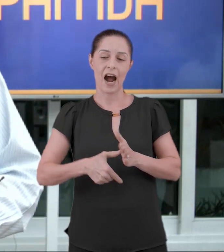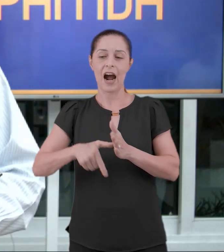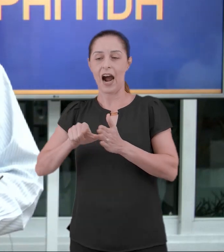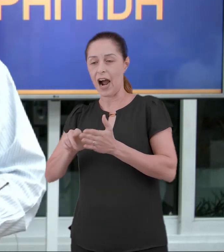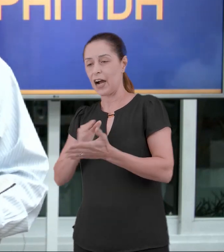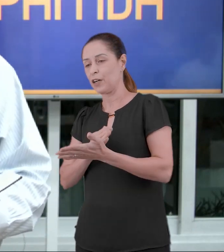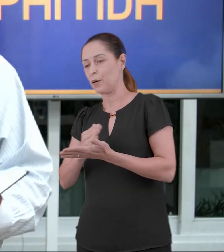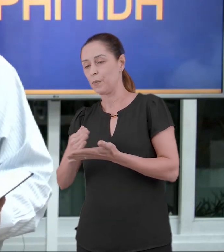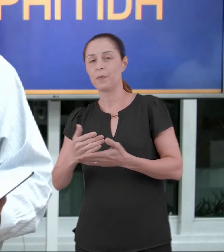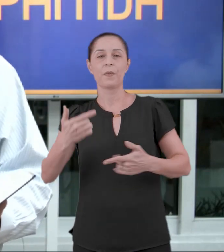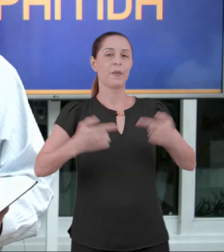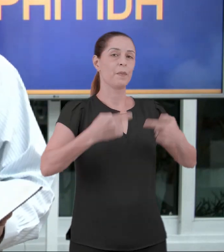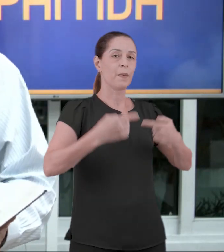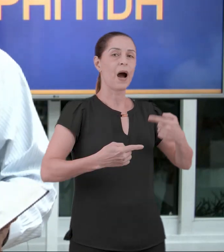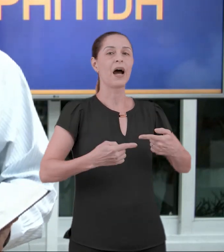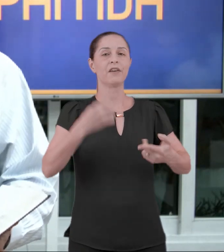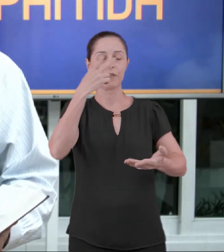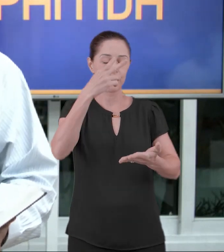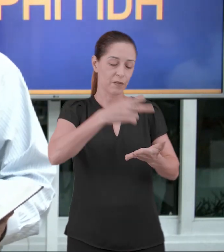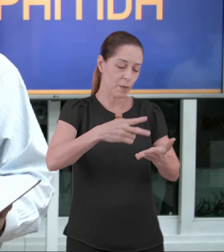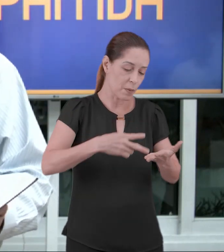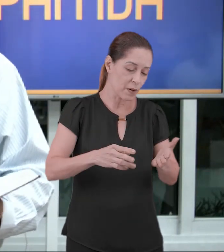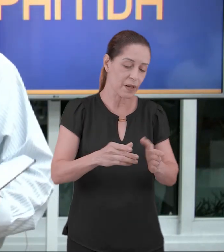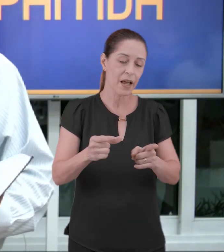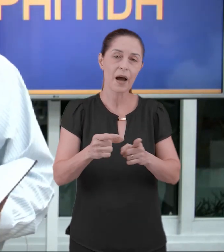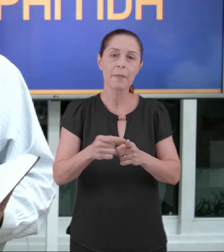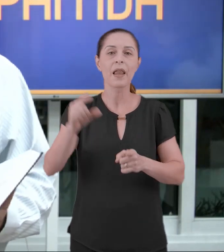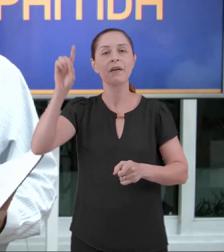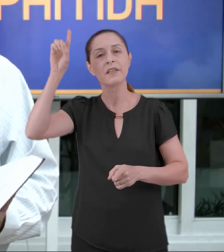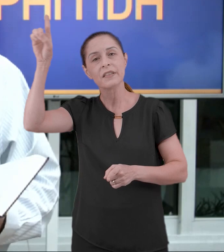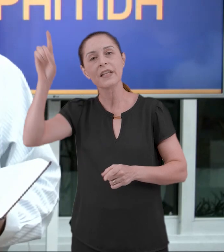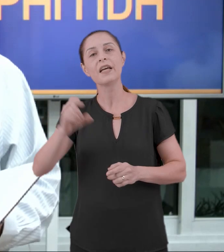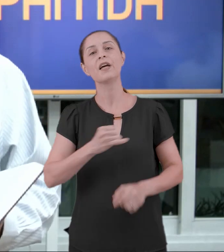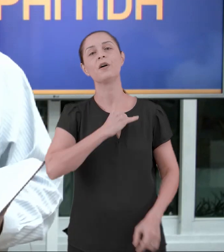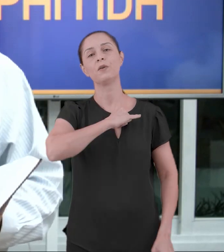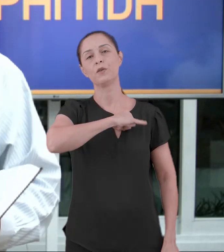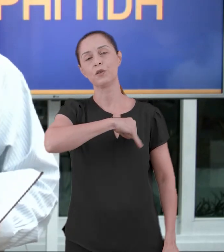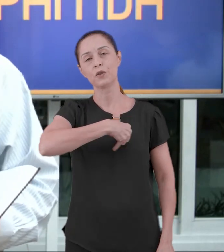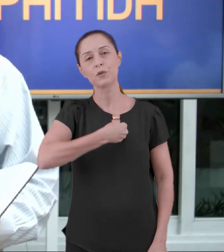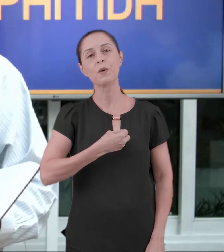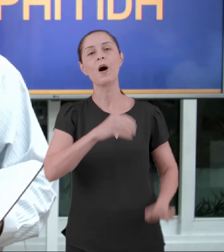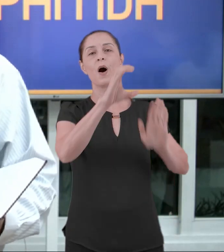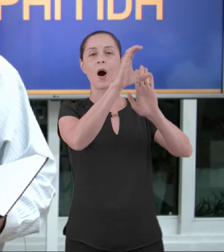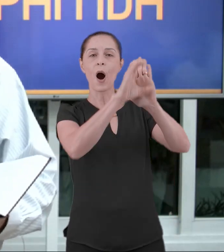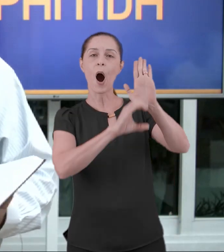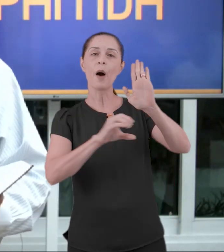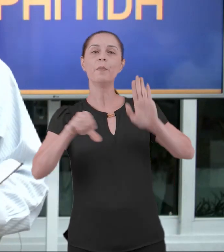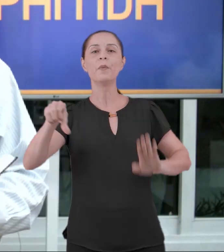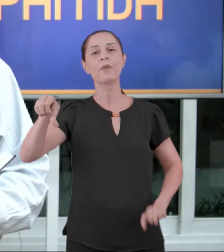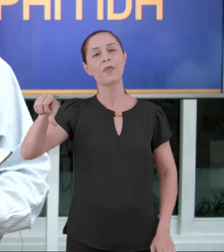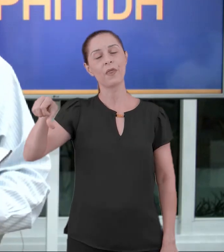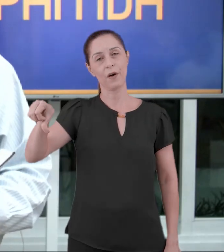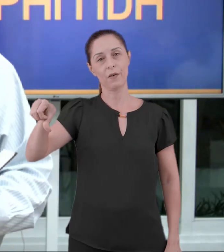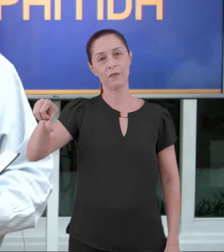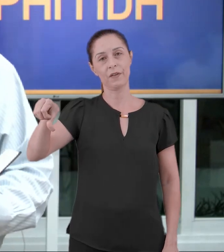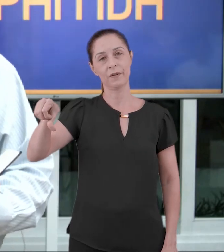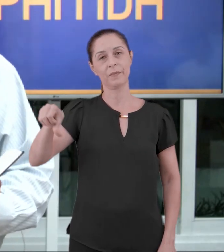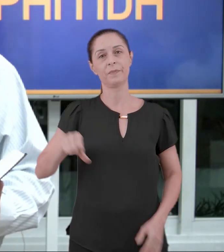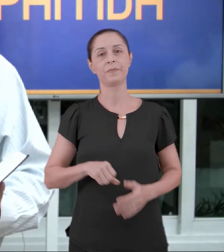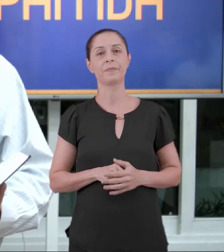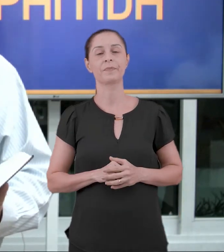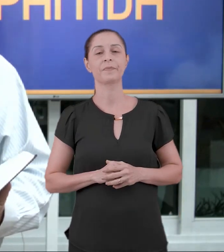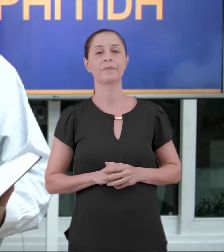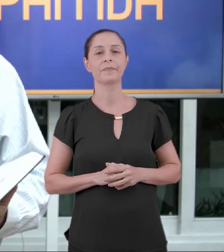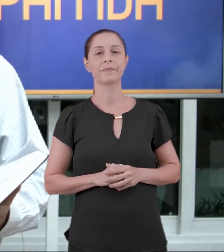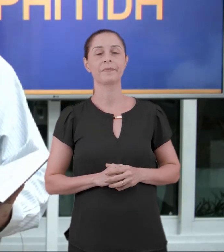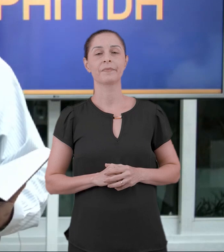discussão sobre esse tema. Eu quero ler para você aqui o Evangelho de João, capítulo 9, diz